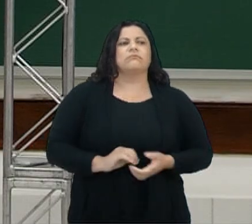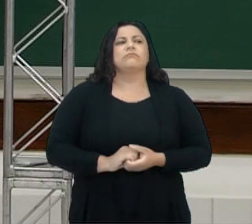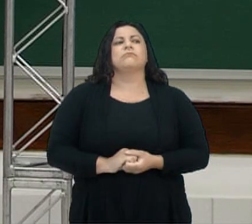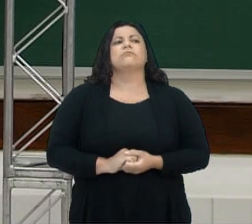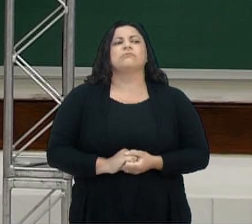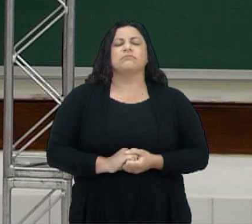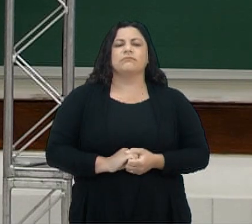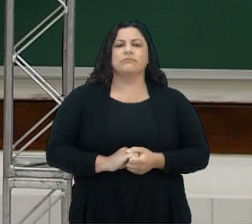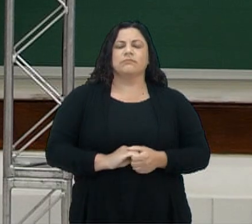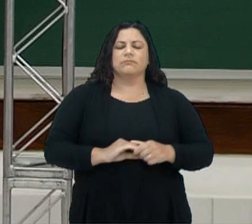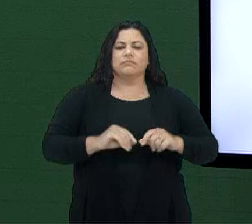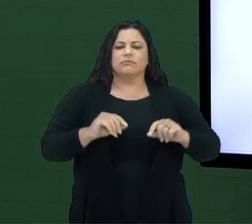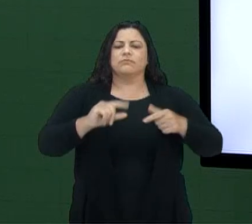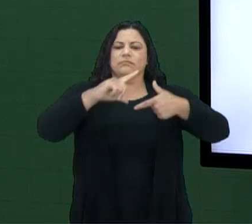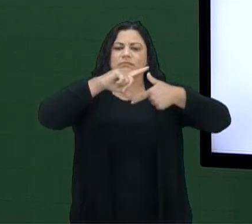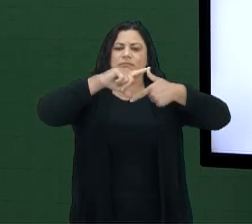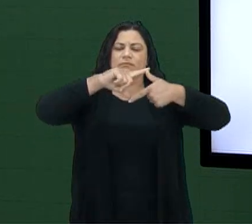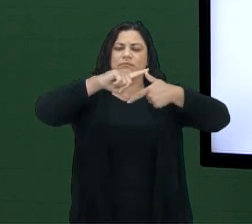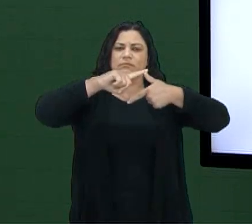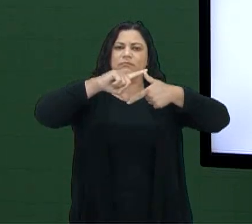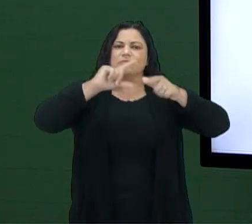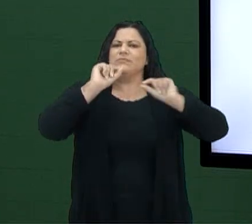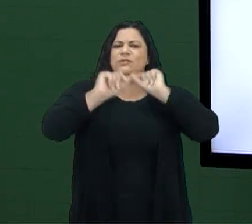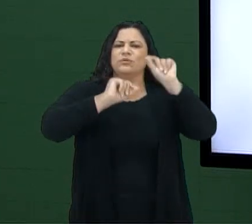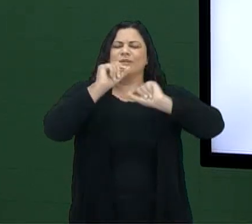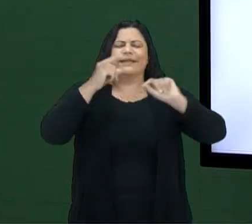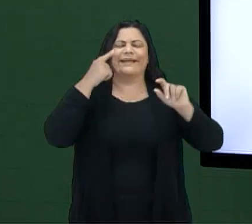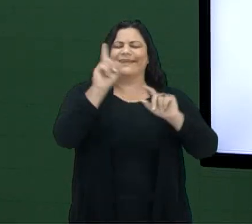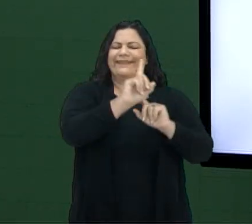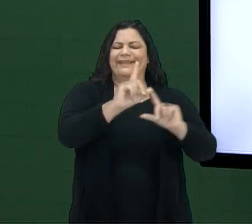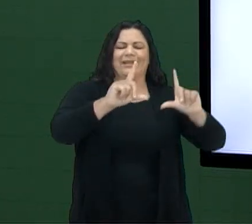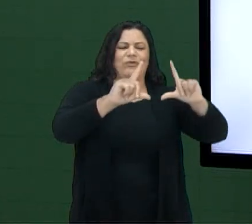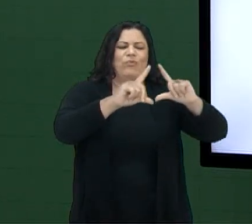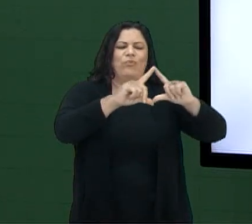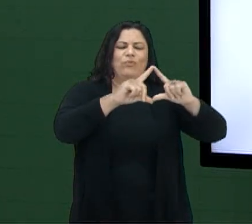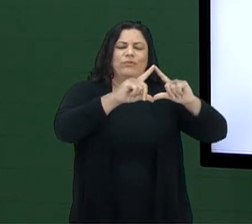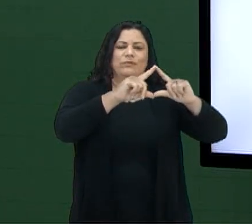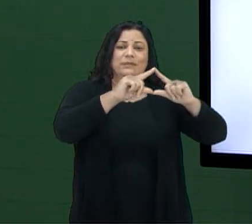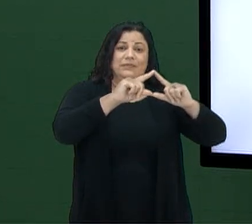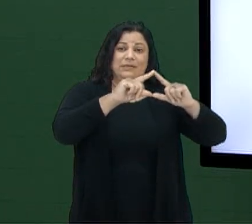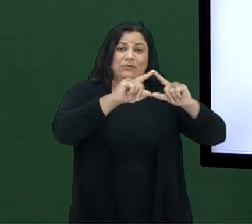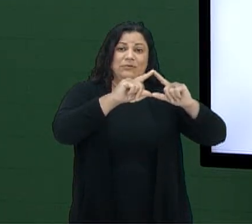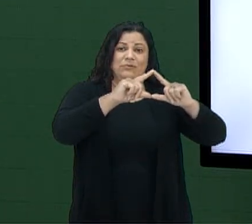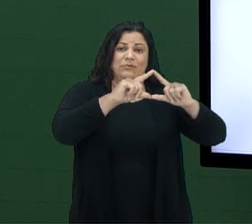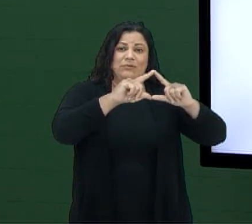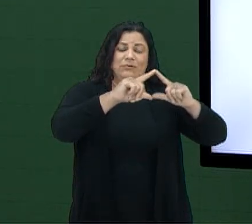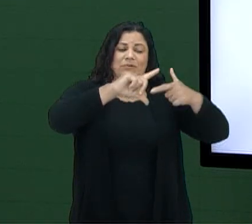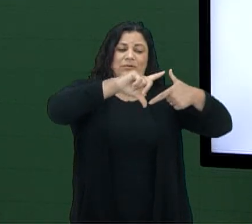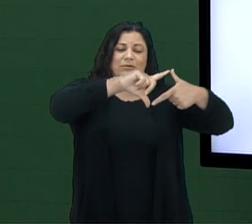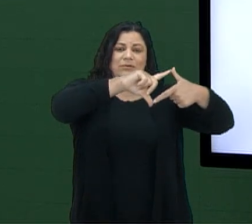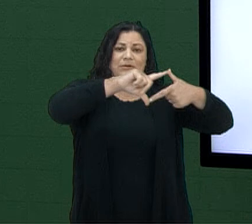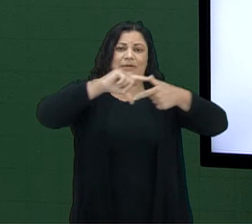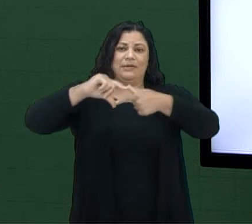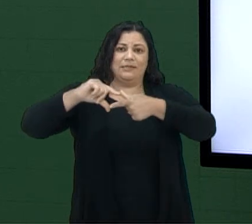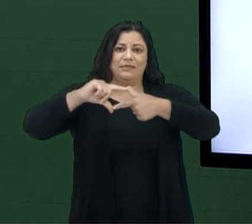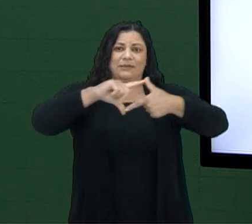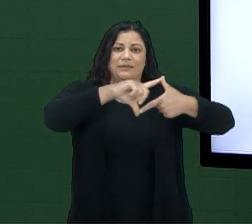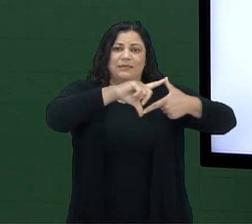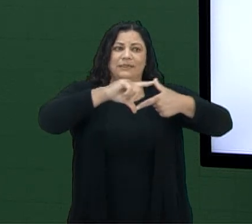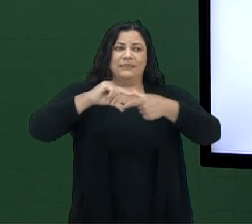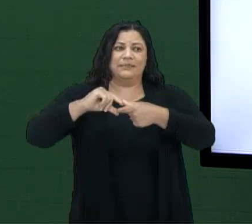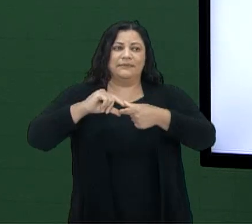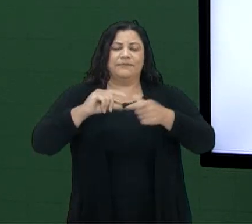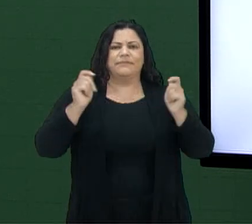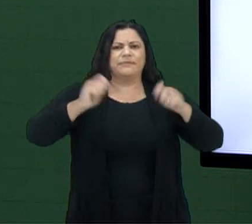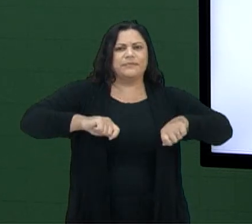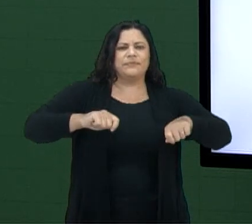triângulo retângulo, pode ser encontrado o tamanho de qualquer um dos lados através do teorema de Pitágoras, tá? Então, esse é o quadrado mais esse é